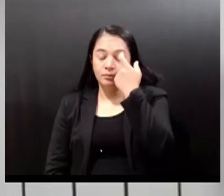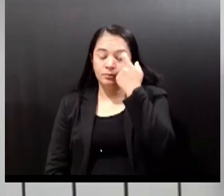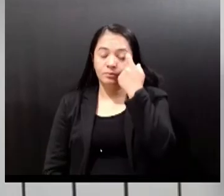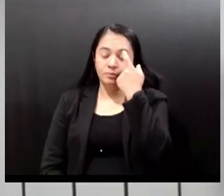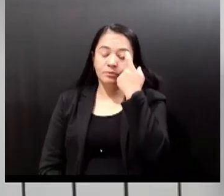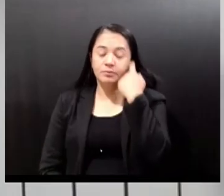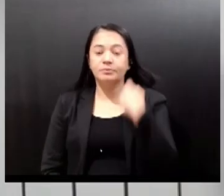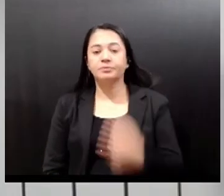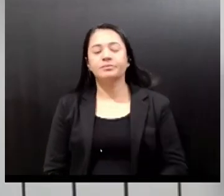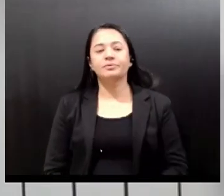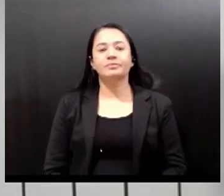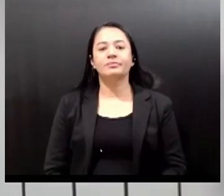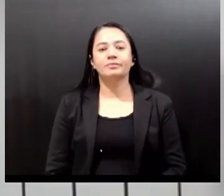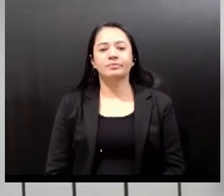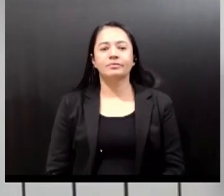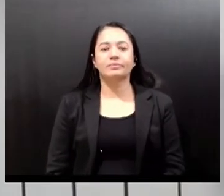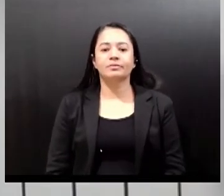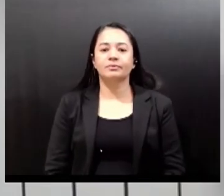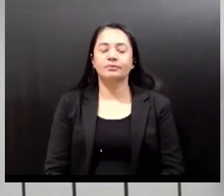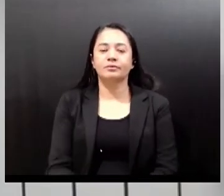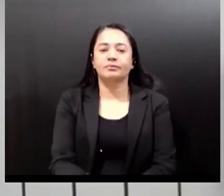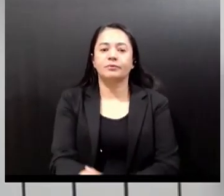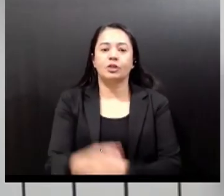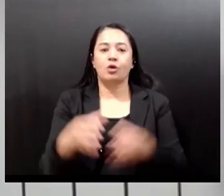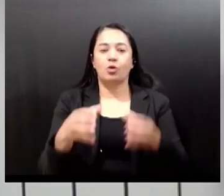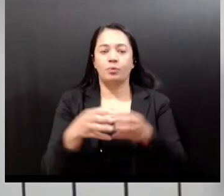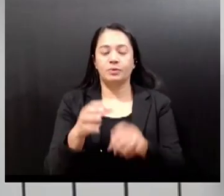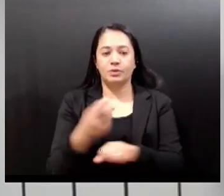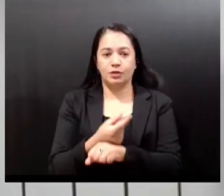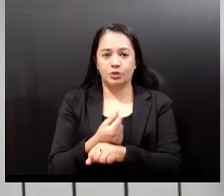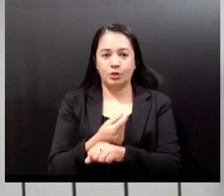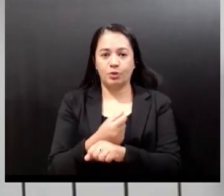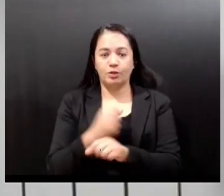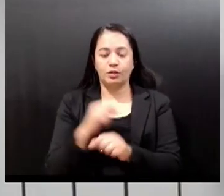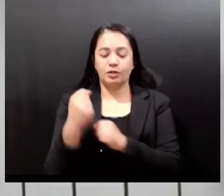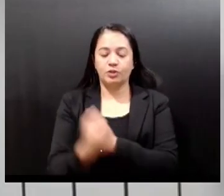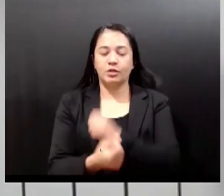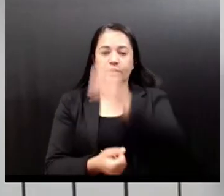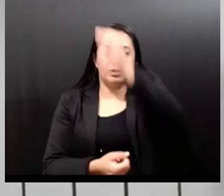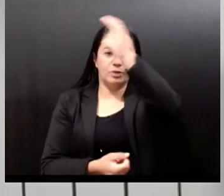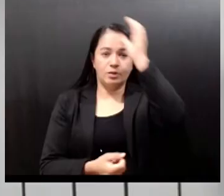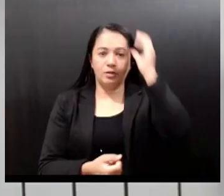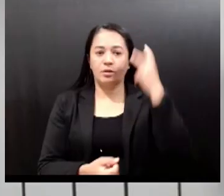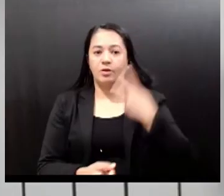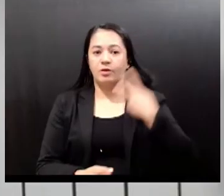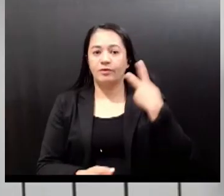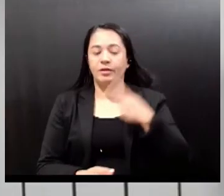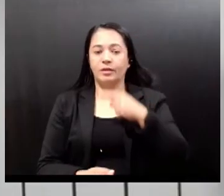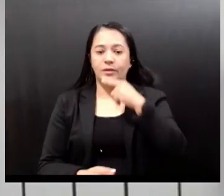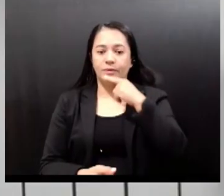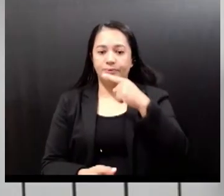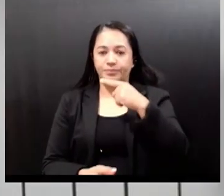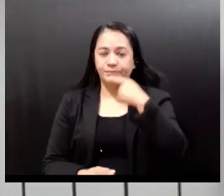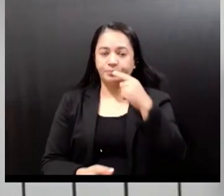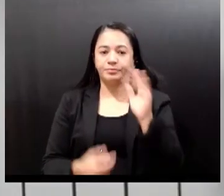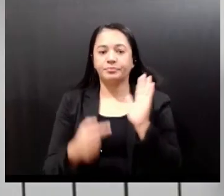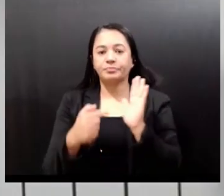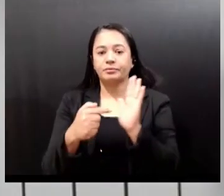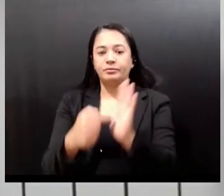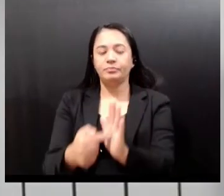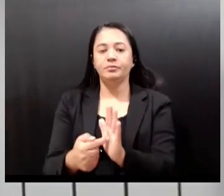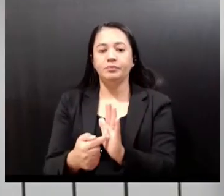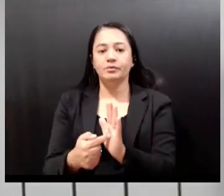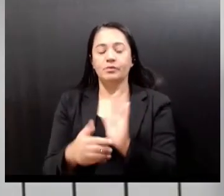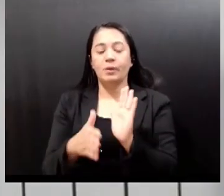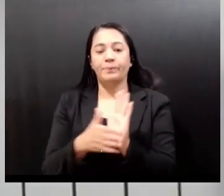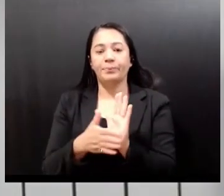Presidente da Comissão de Economia e Defesa dos Direitos do Consumidor, o vereador Eduardo Magoga, apresenta a proposta para aperfeiçoar